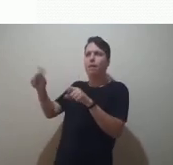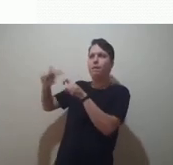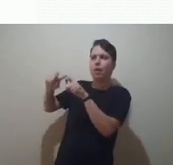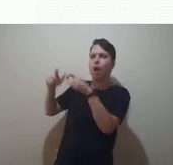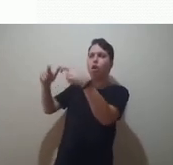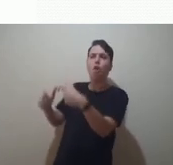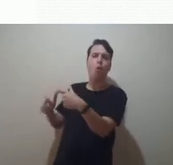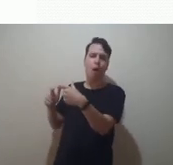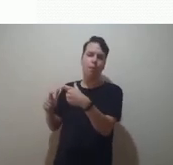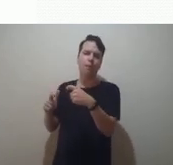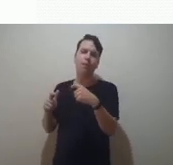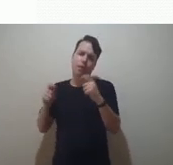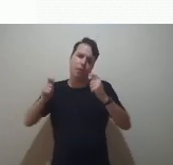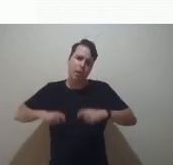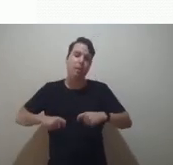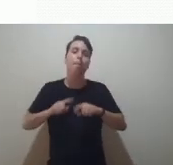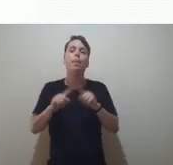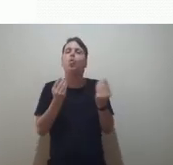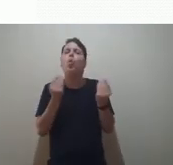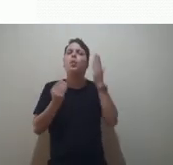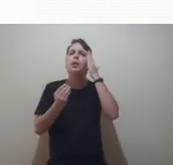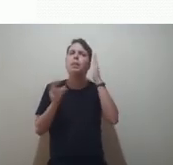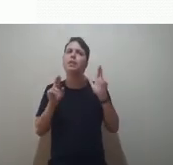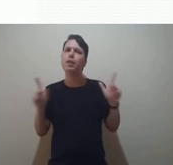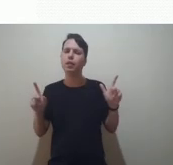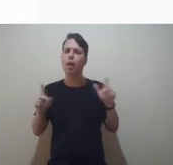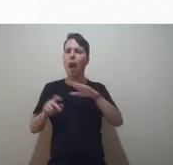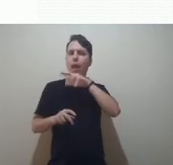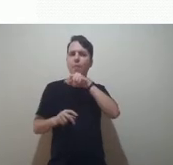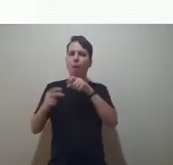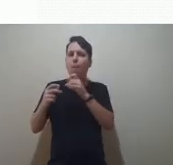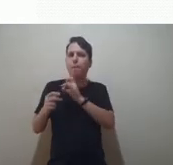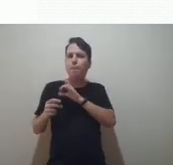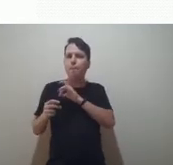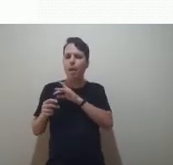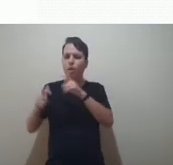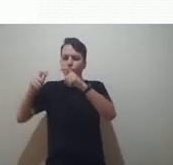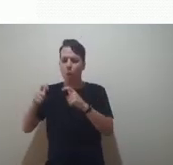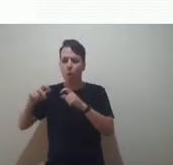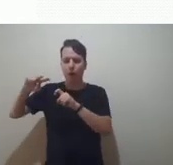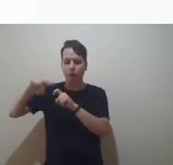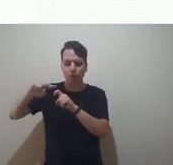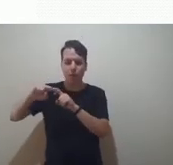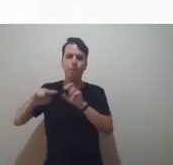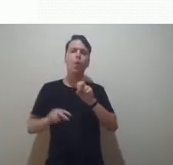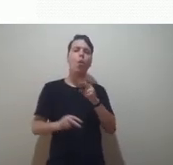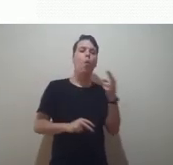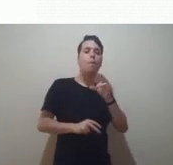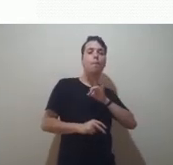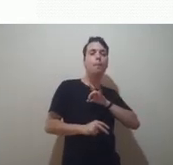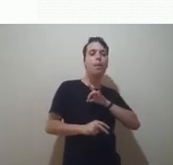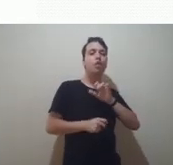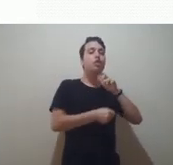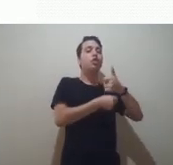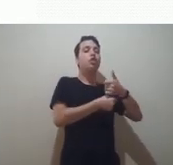do veterinário mesmo, é normal. E como que a gente pode fazer para identificar se esse animal está com medo da consulta